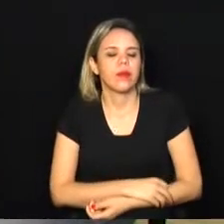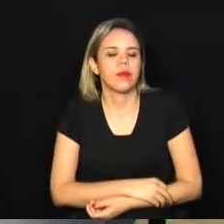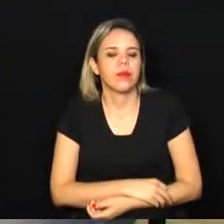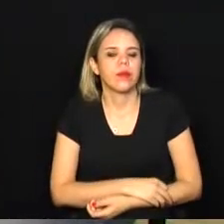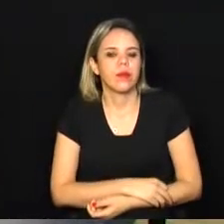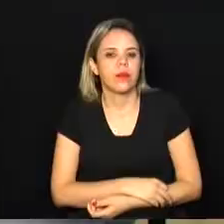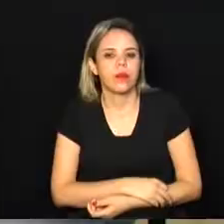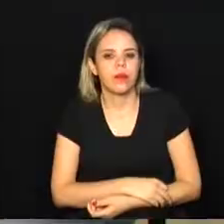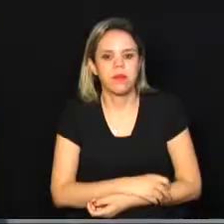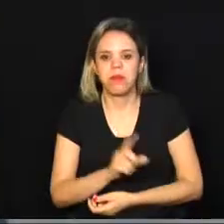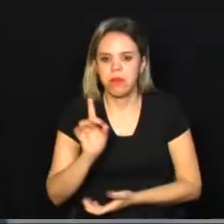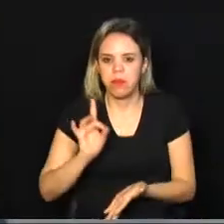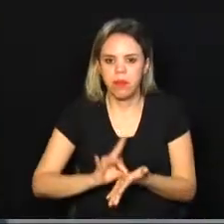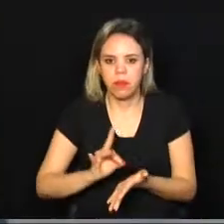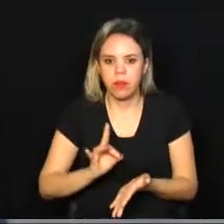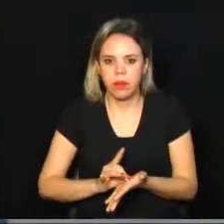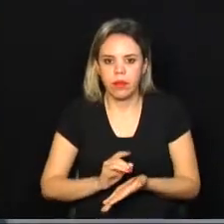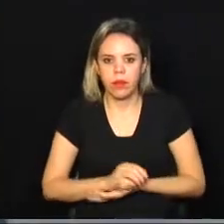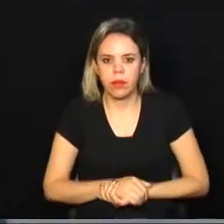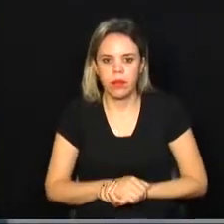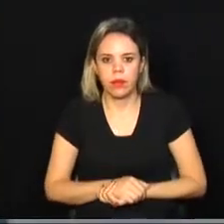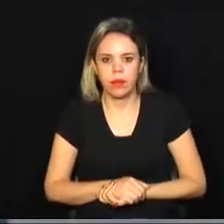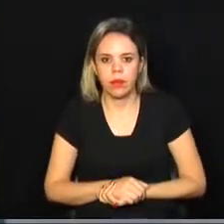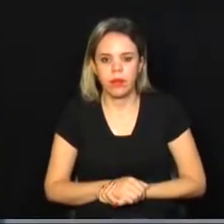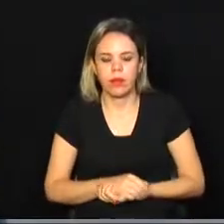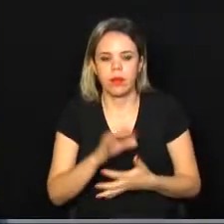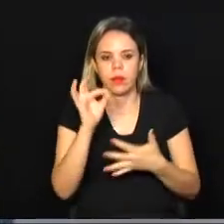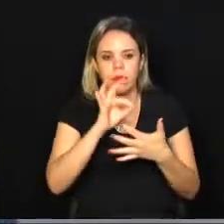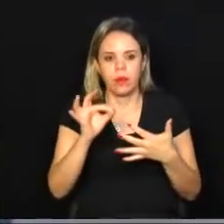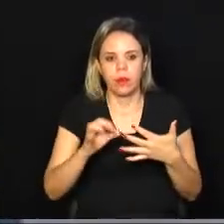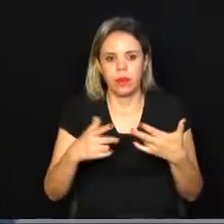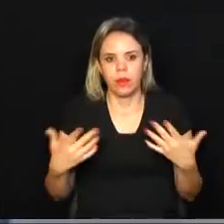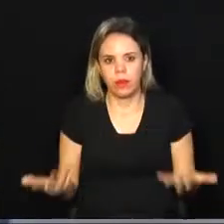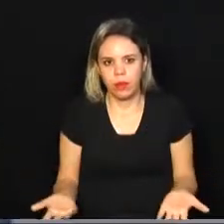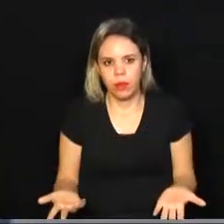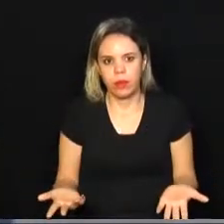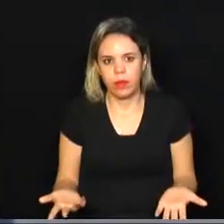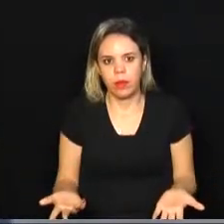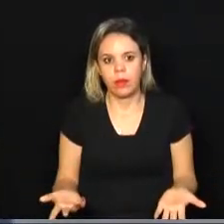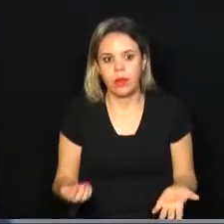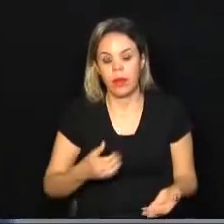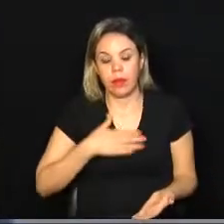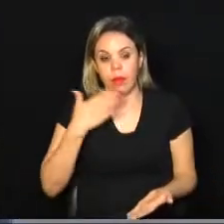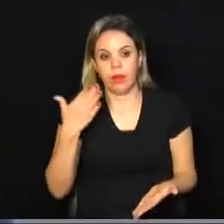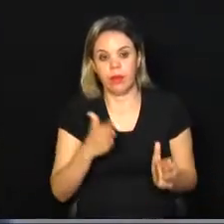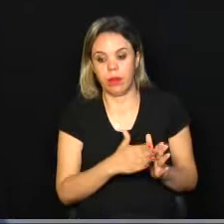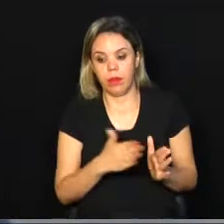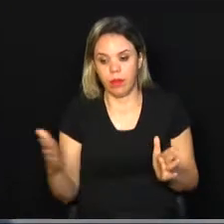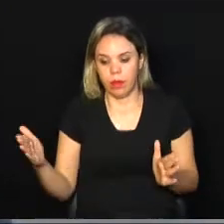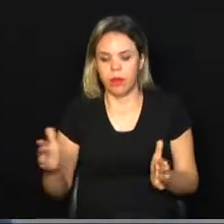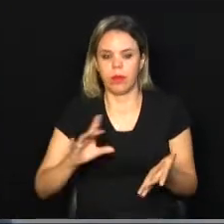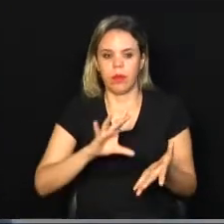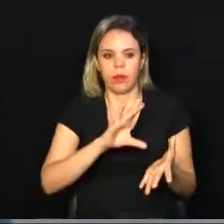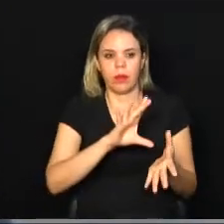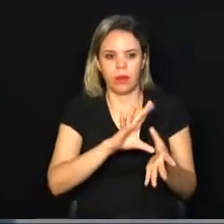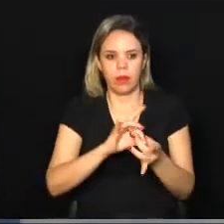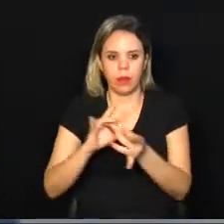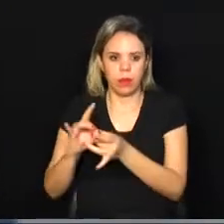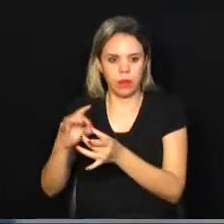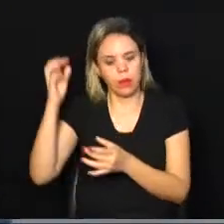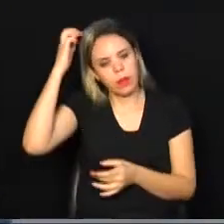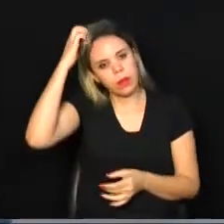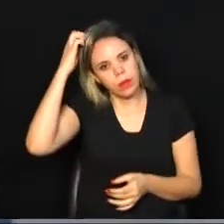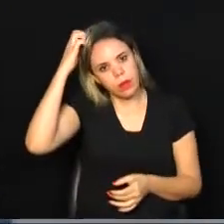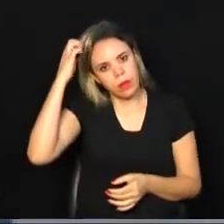convite. Realmente são questões inesperadas nesse cenário de Jogos Olímpicos, né?